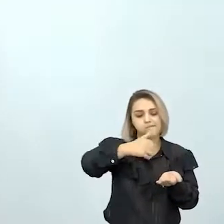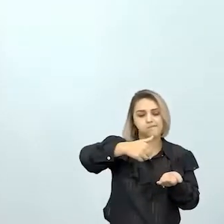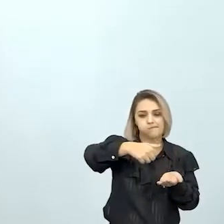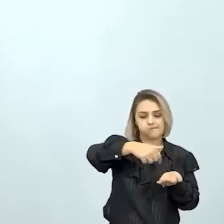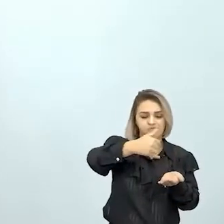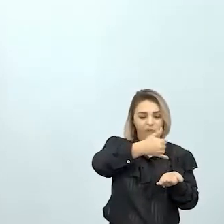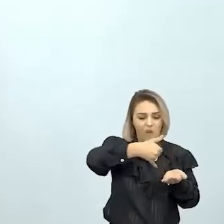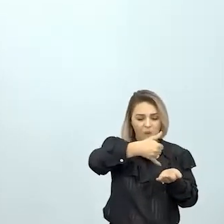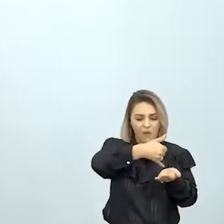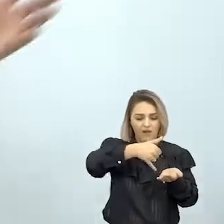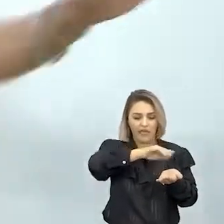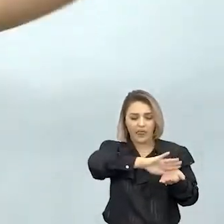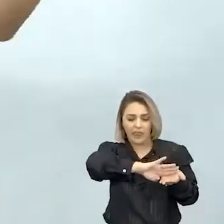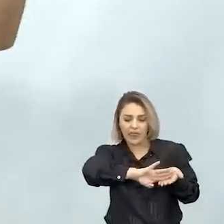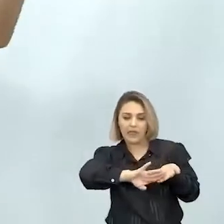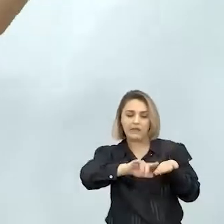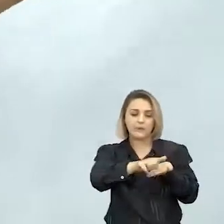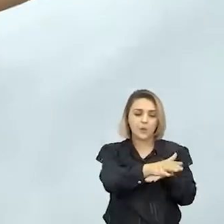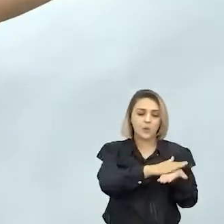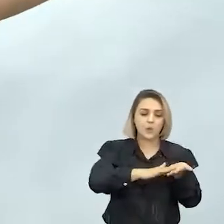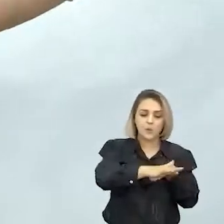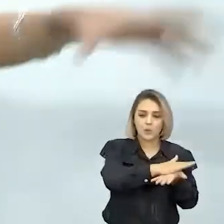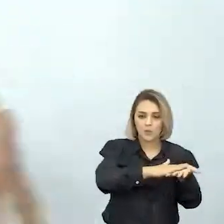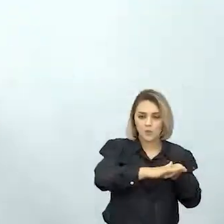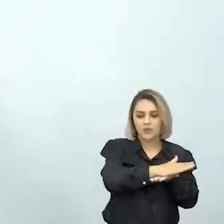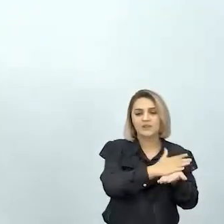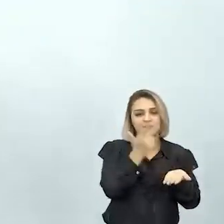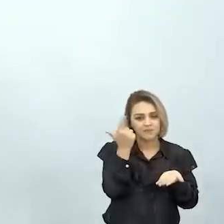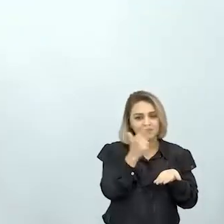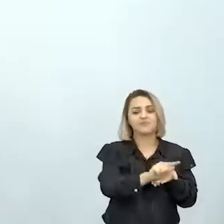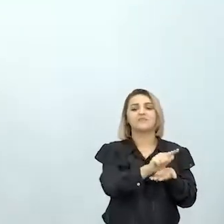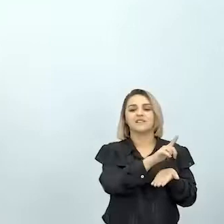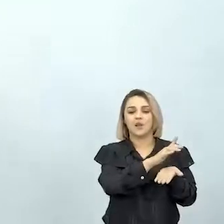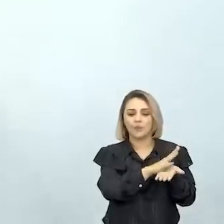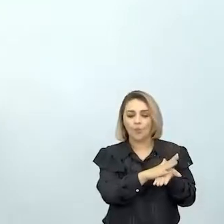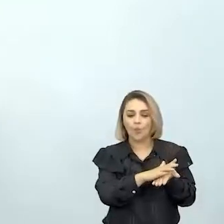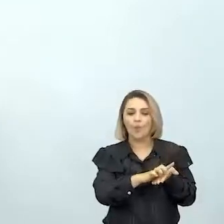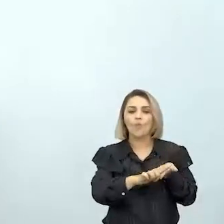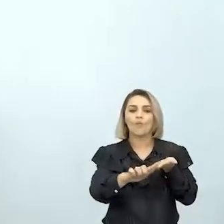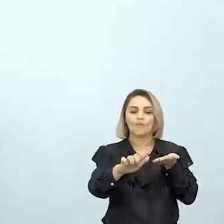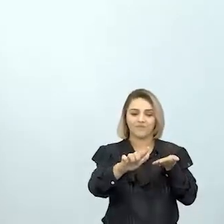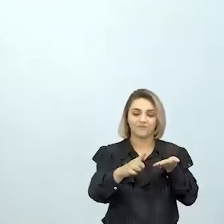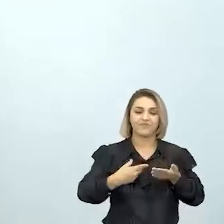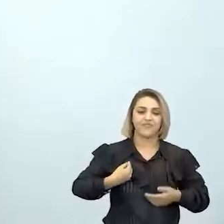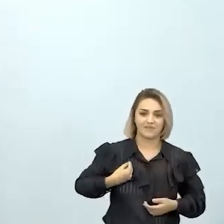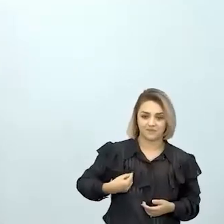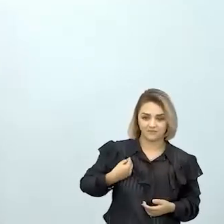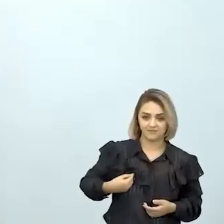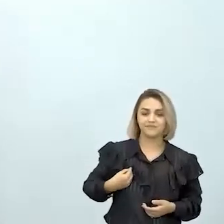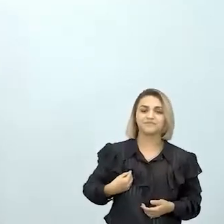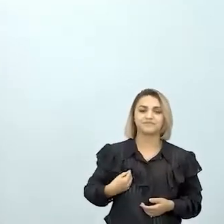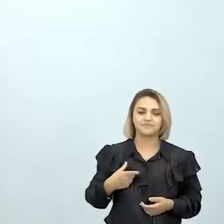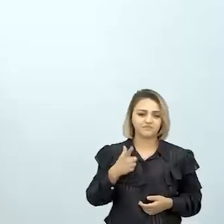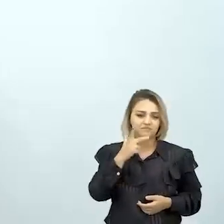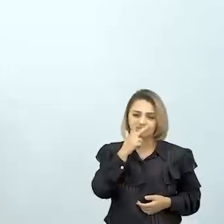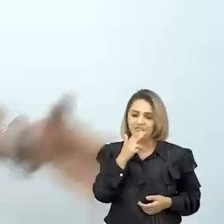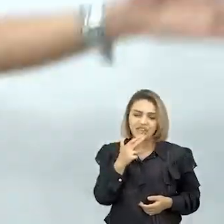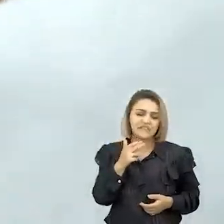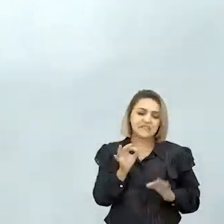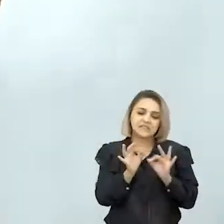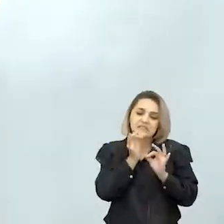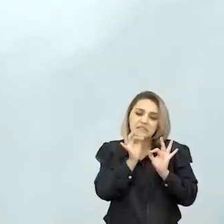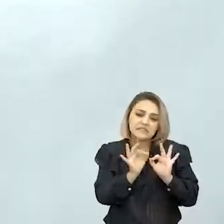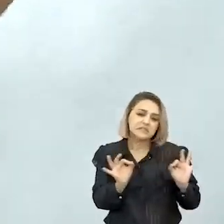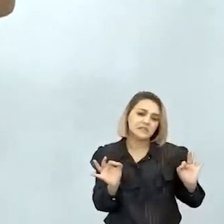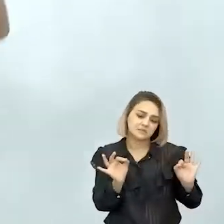está suja, tá certo? Então essa é uma propriedade física extremamente importante, está presente no nosso dia a dia, numa simples louça que nós vamos lavar. É